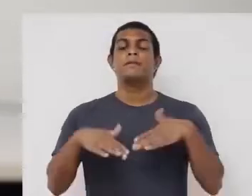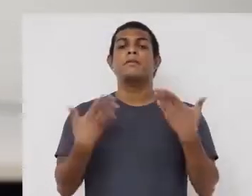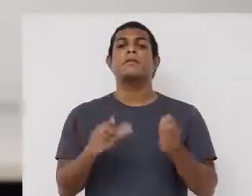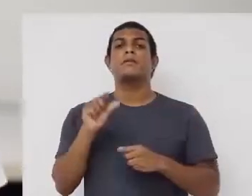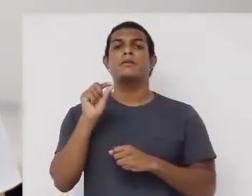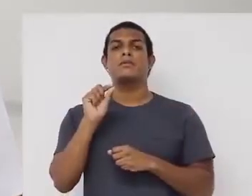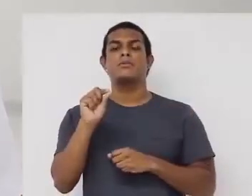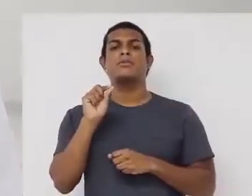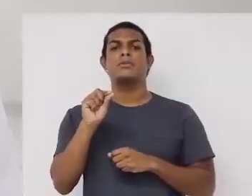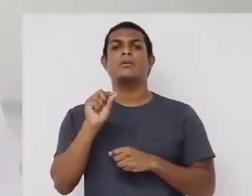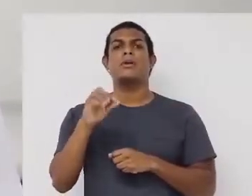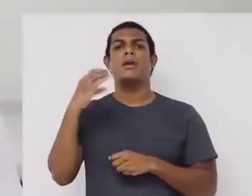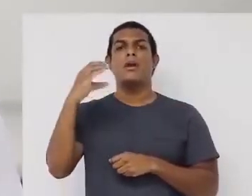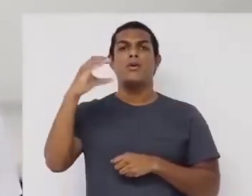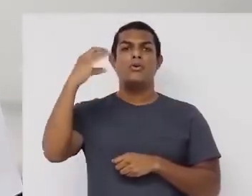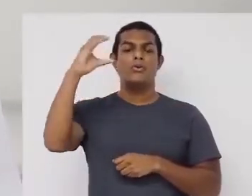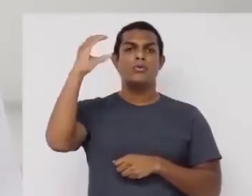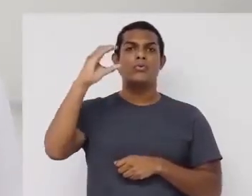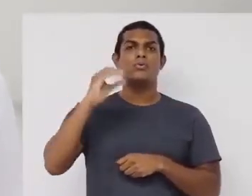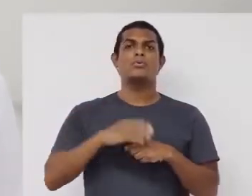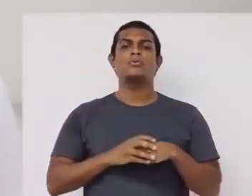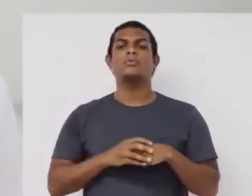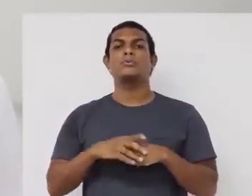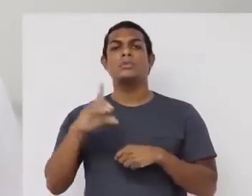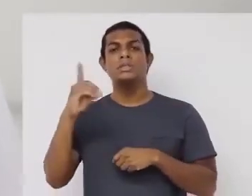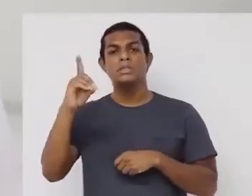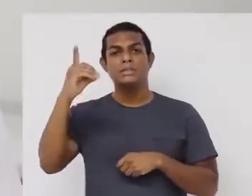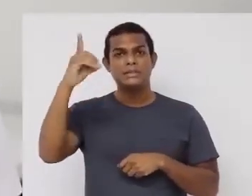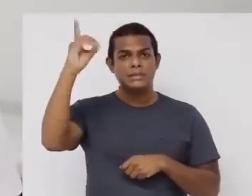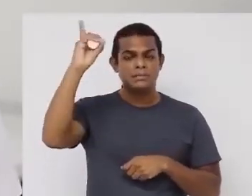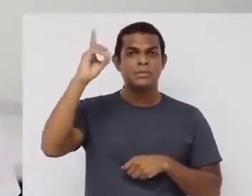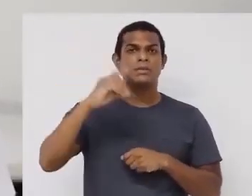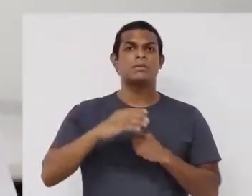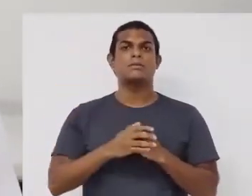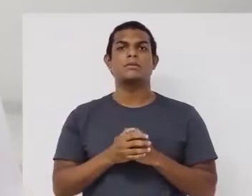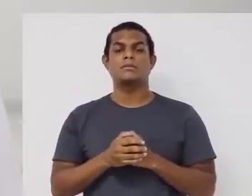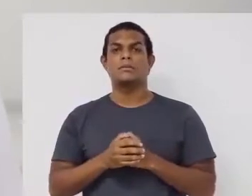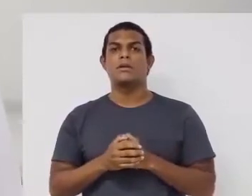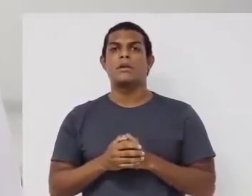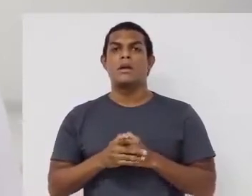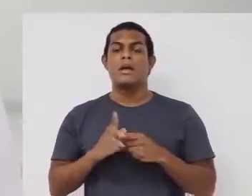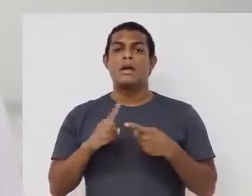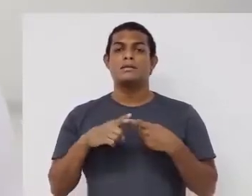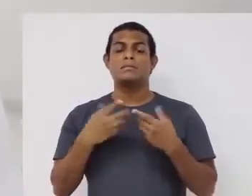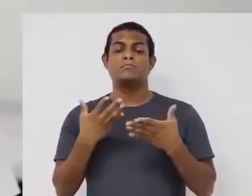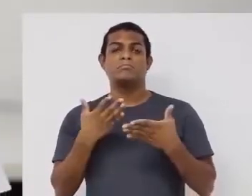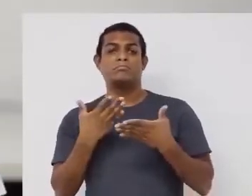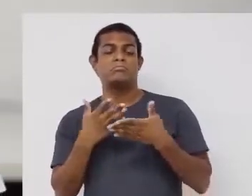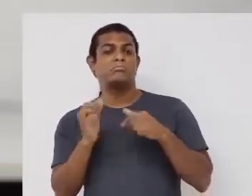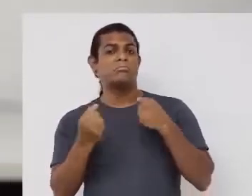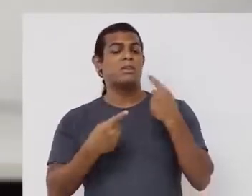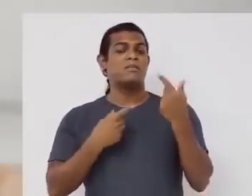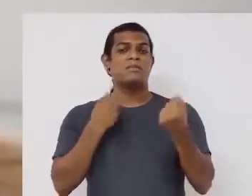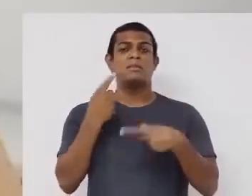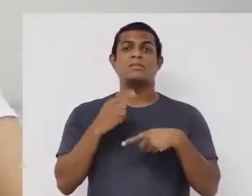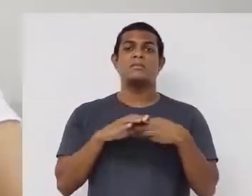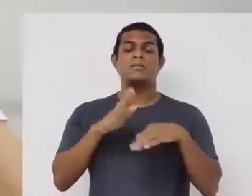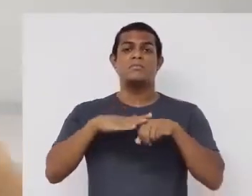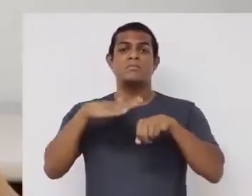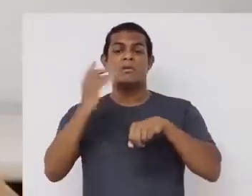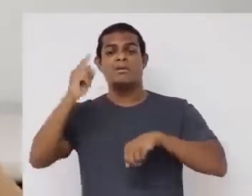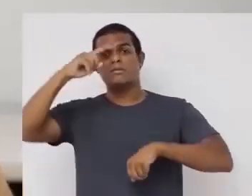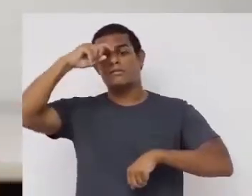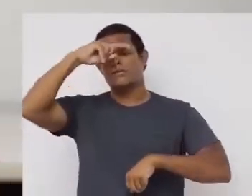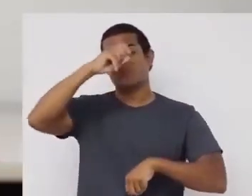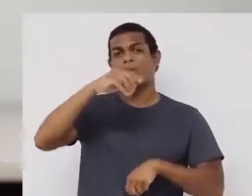aí, finalmente, o que são esses custos e o que são essas despesas? Essa talvez seja a maior dificuldade que a gente tem em entender